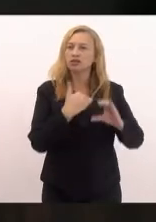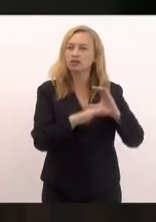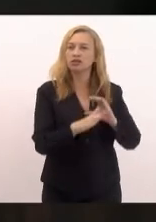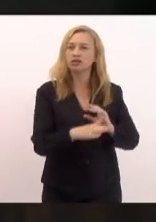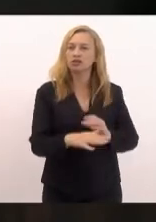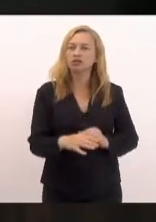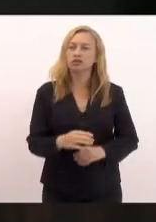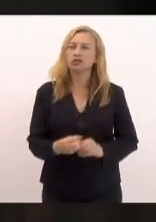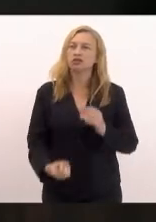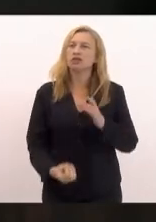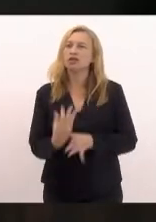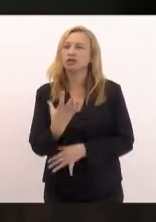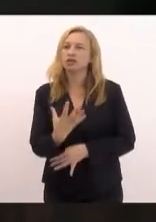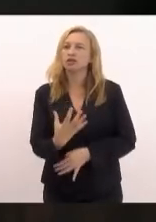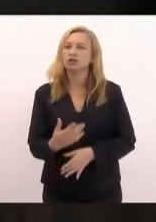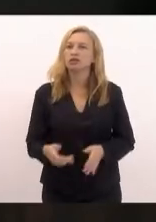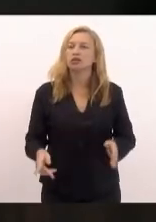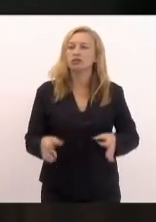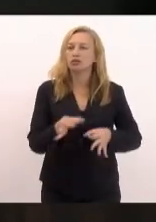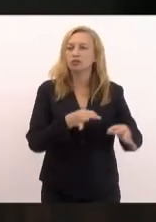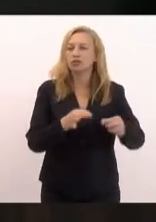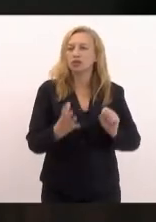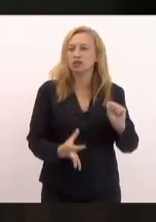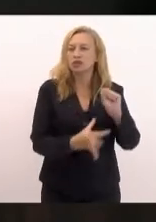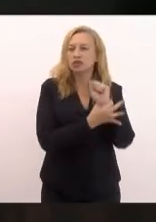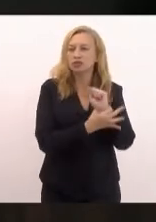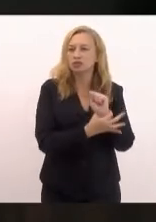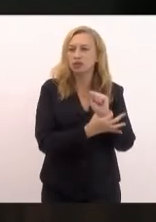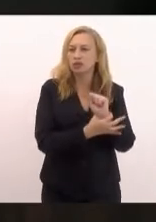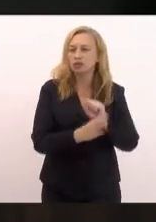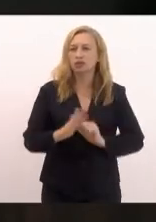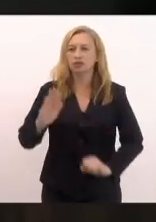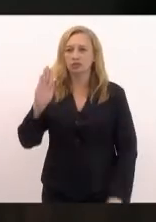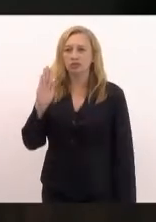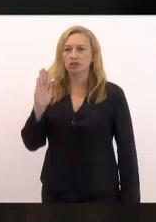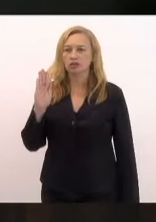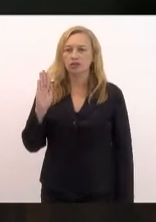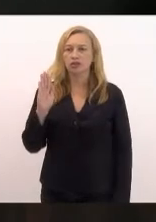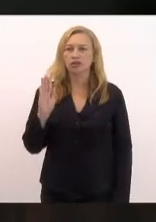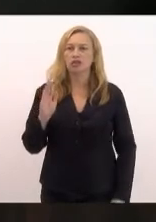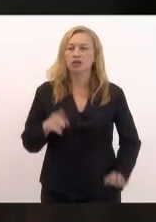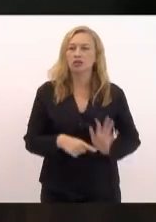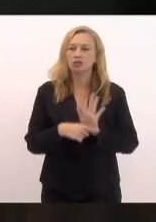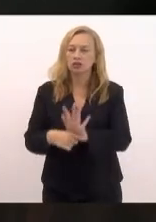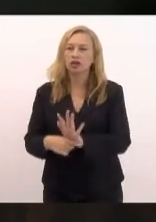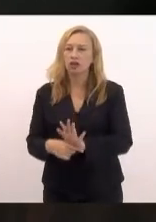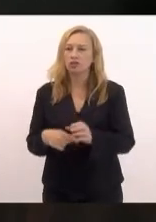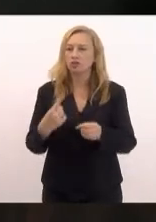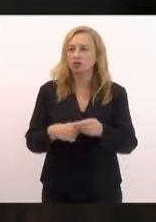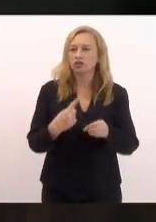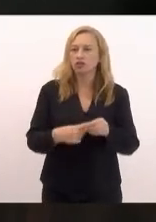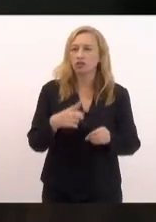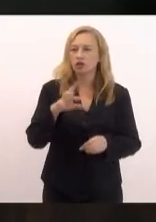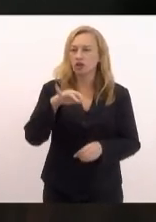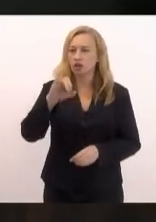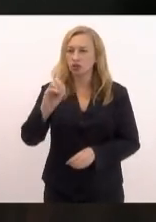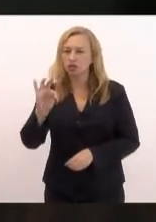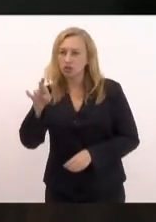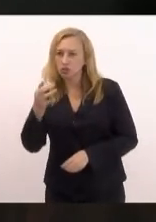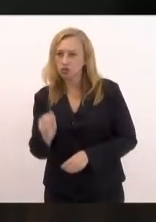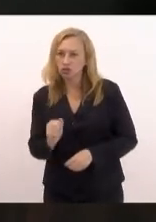sobre a implantação do programa Segurança Presente para atender o município do Rio das Ostras. Parecer da Comissão de Indicações Legislativas